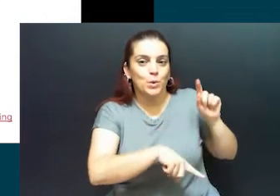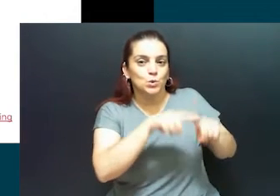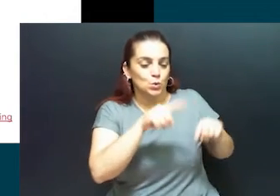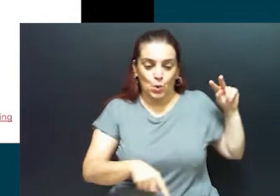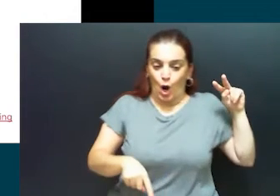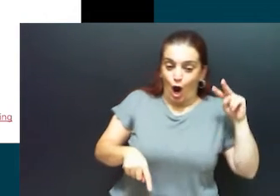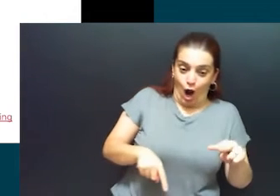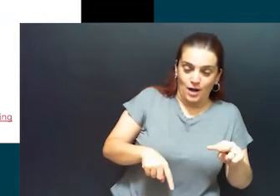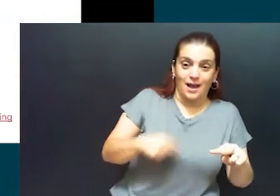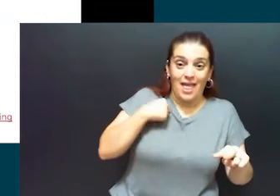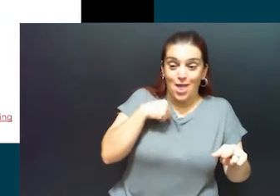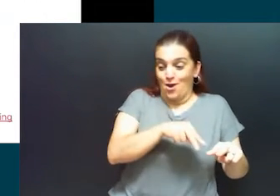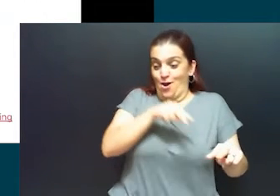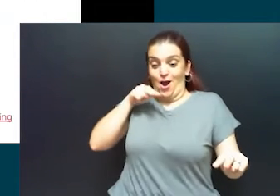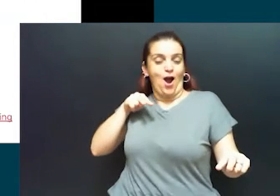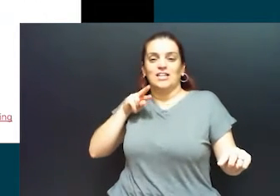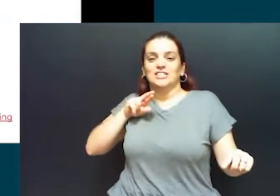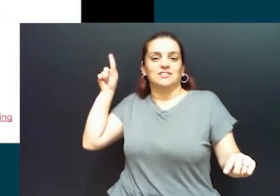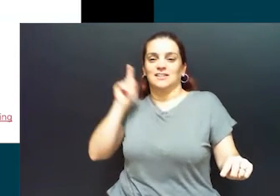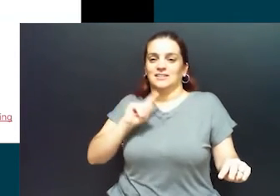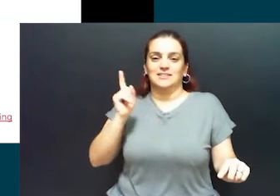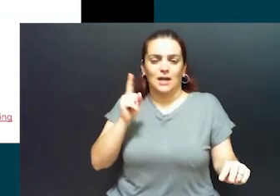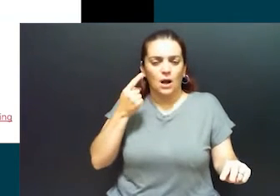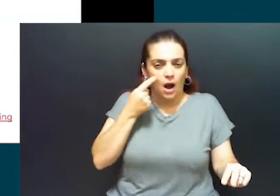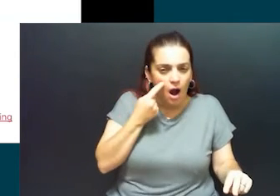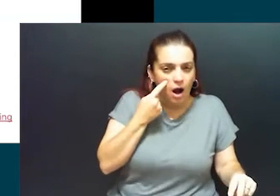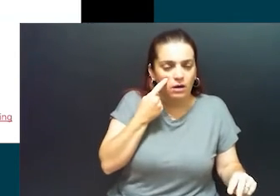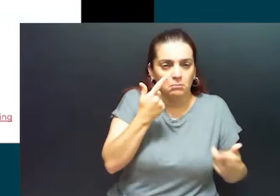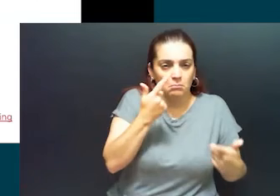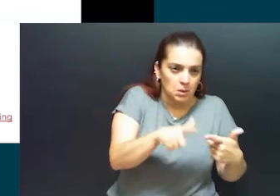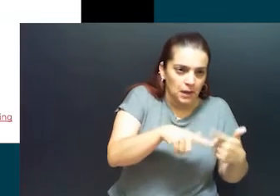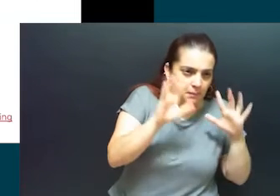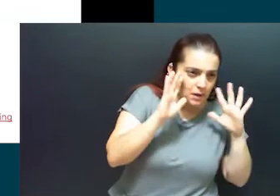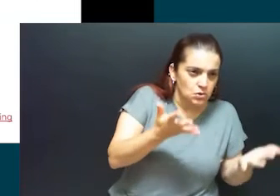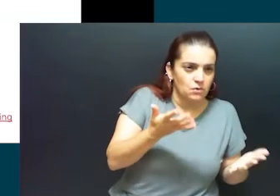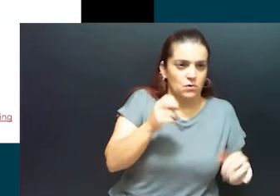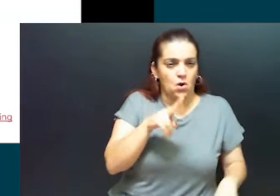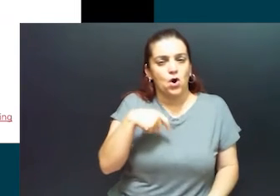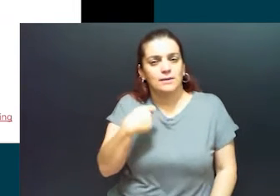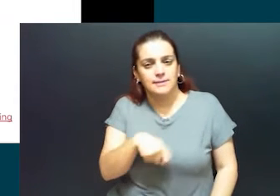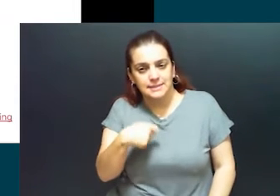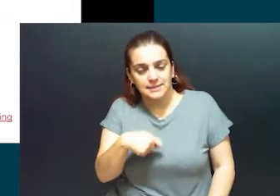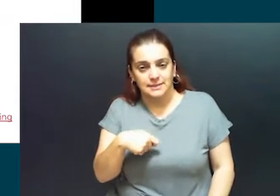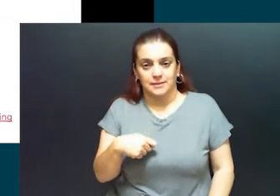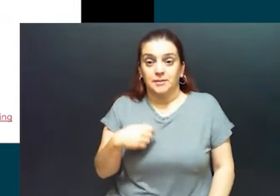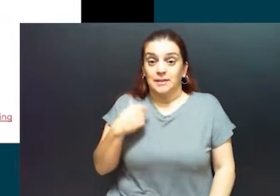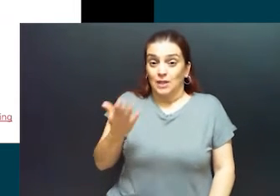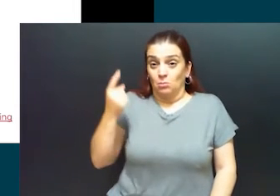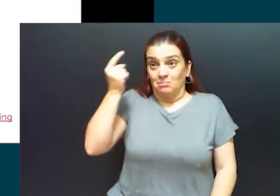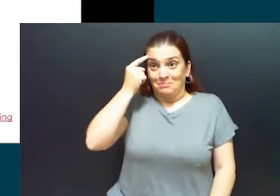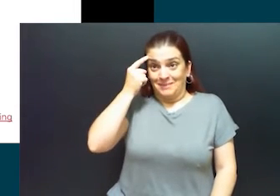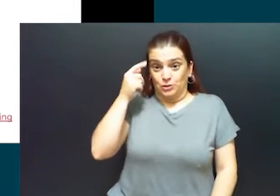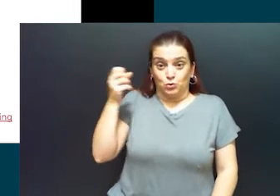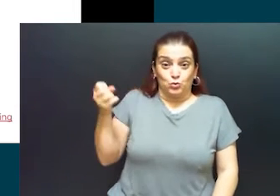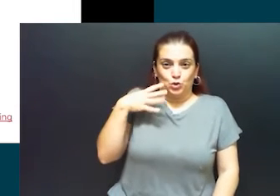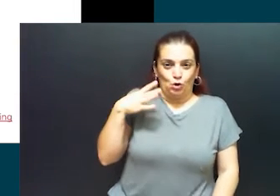forma de atender uma necessidade ou uma dor. Então, ao se planejar ali novos produtos, as